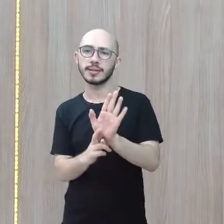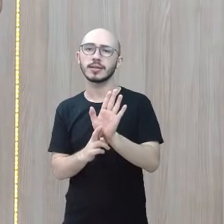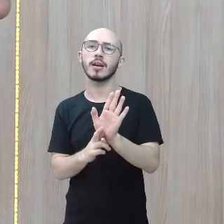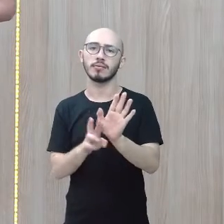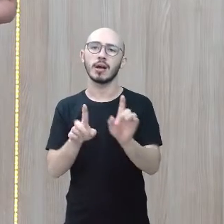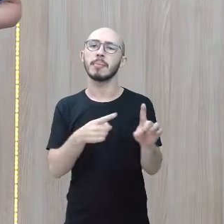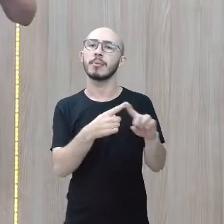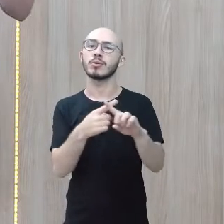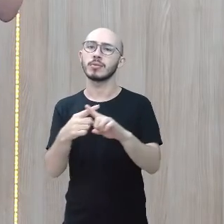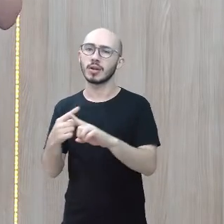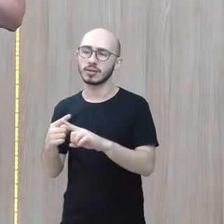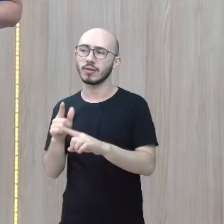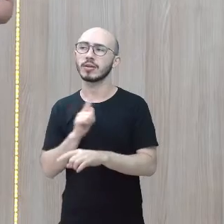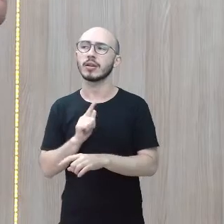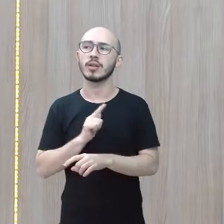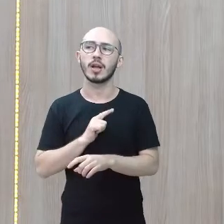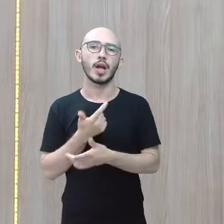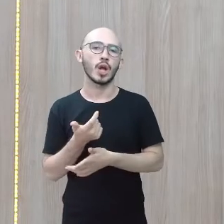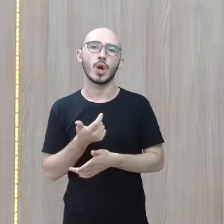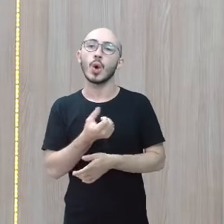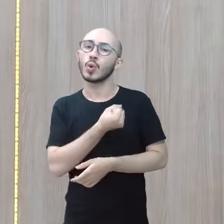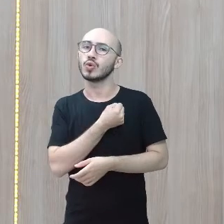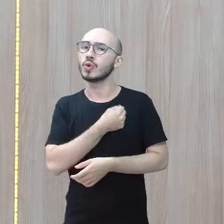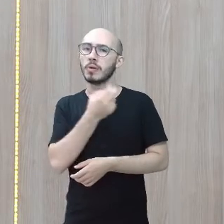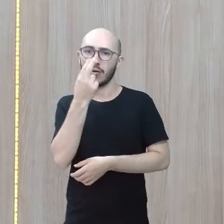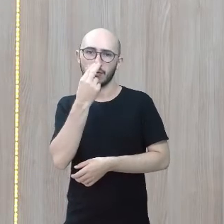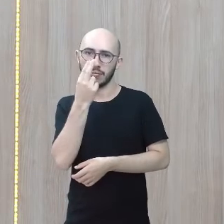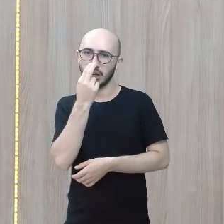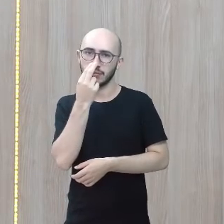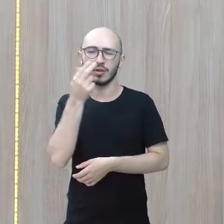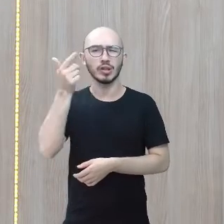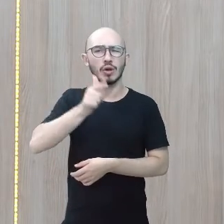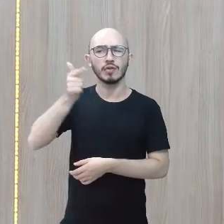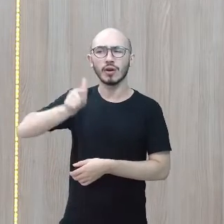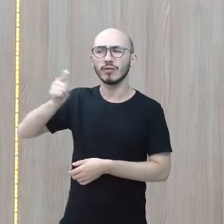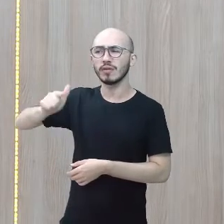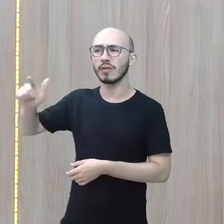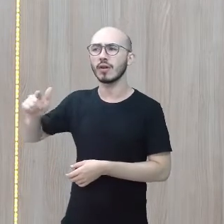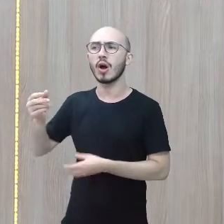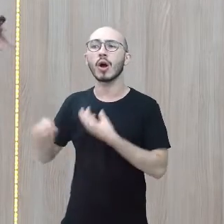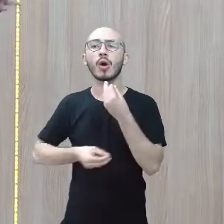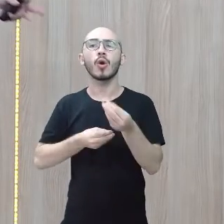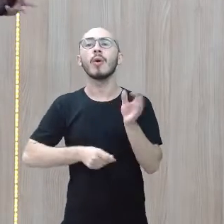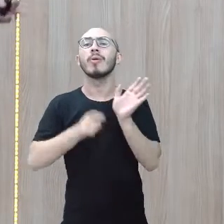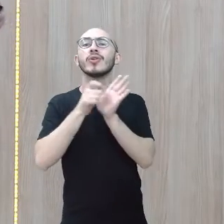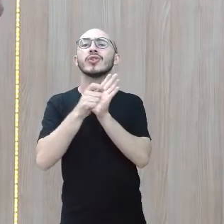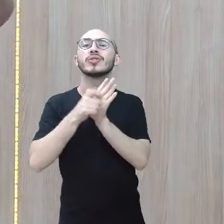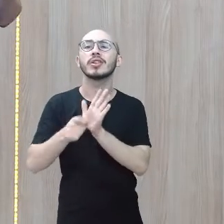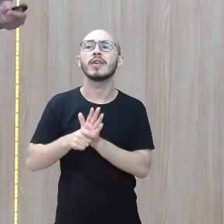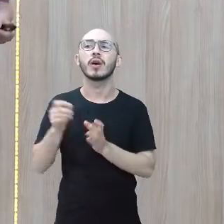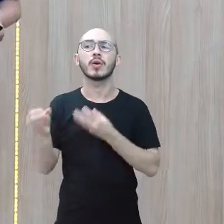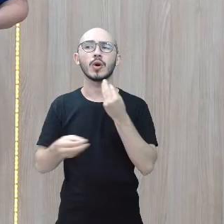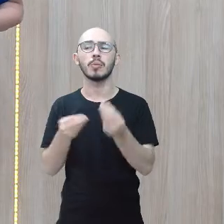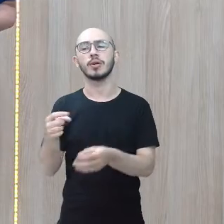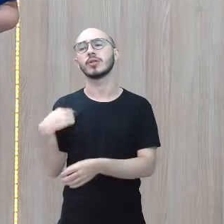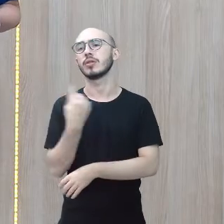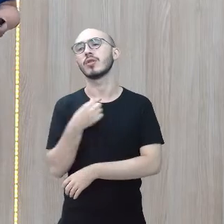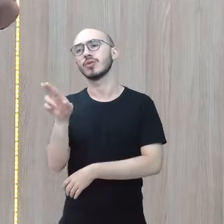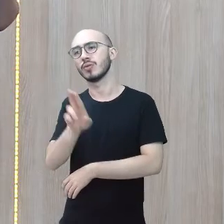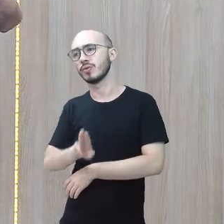uma multiplicação do mesmo número várias vezes e ao invés de escrever todos esses números, a gente utiliza